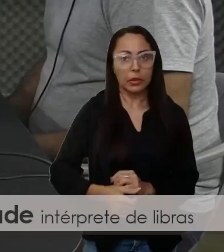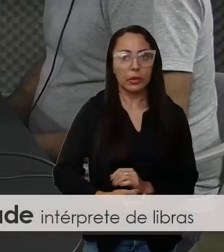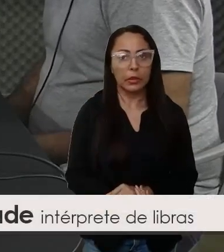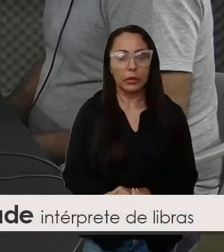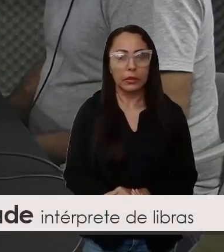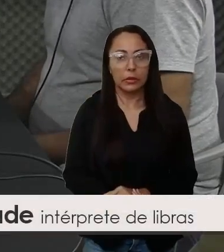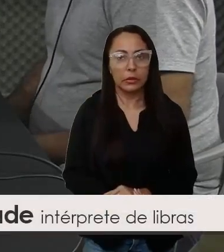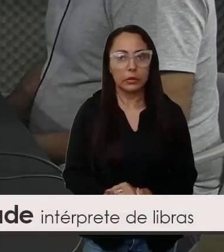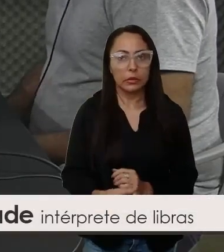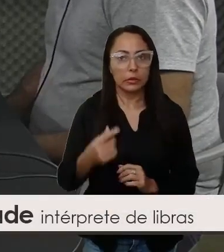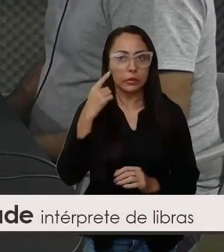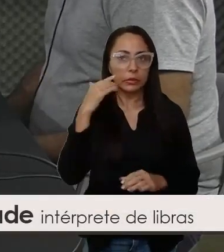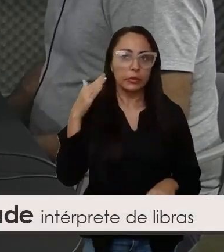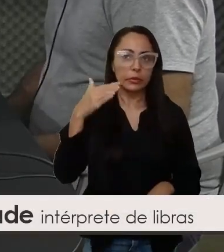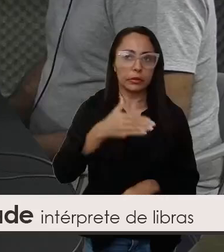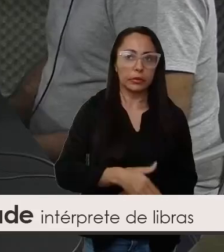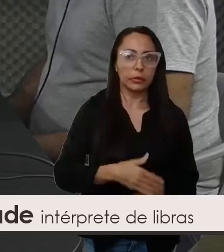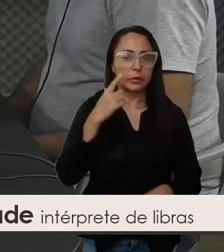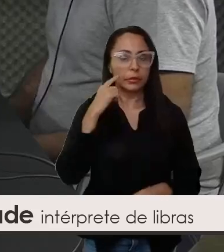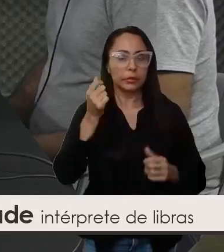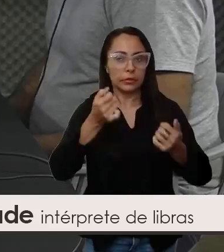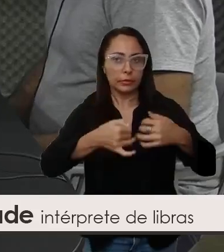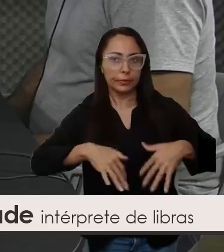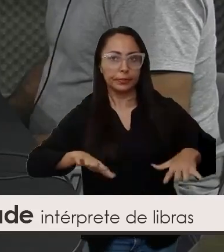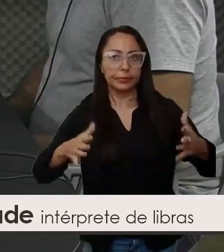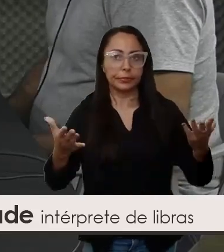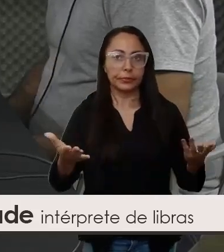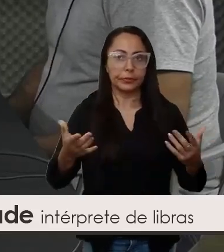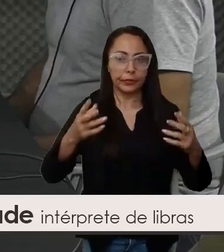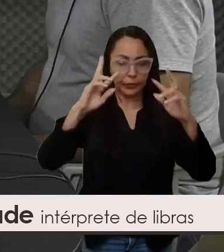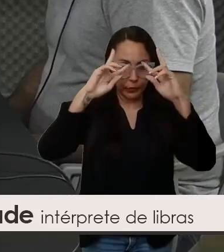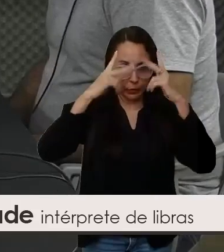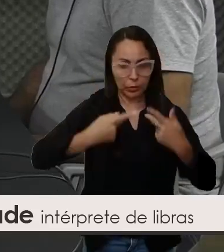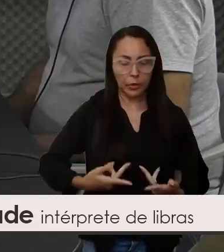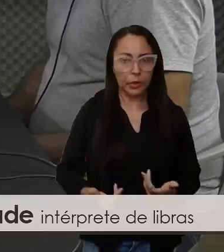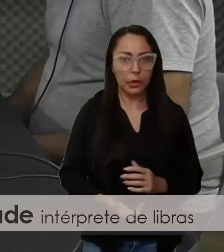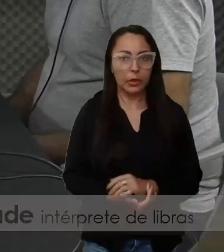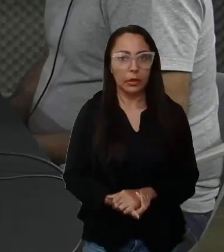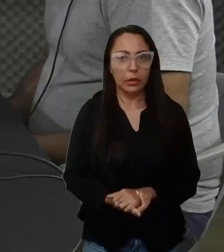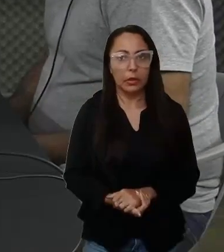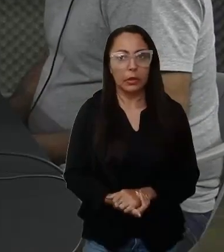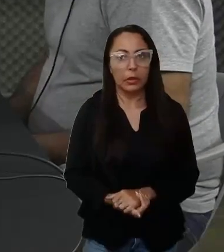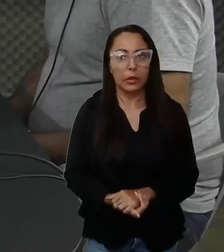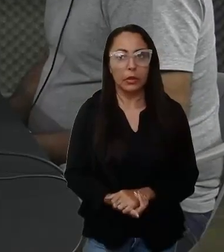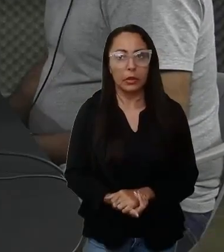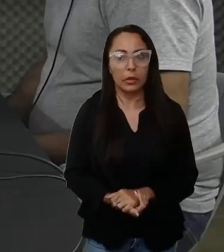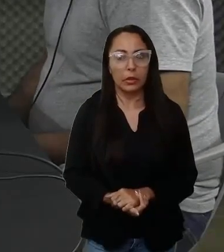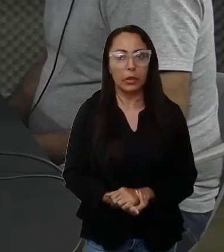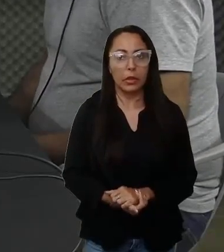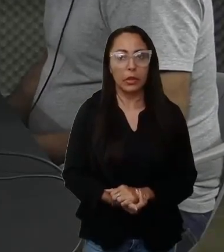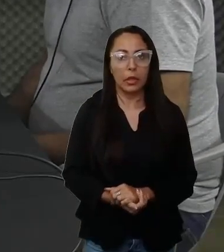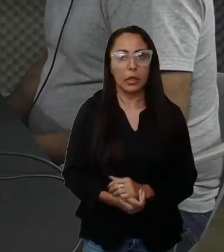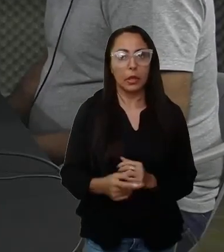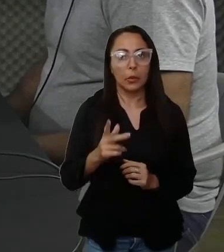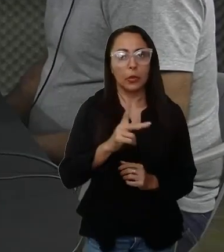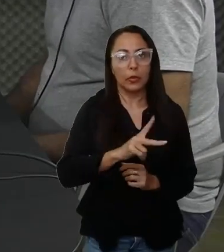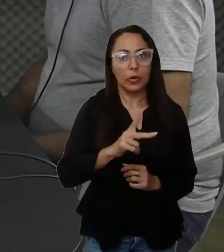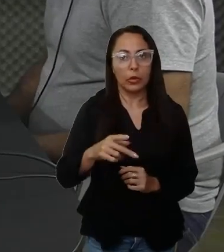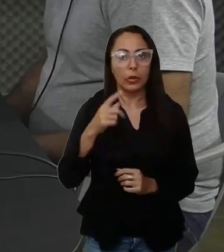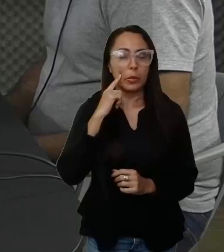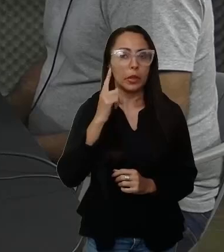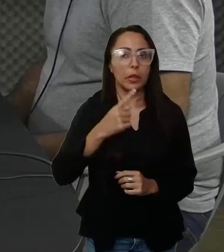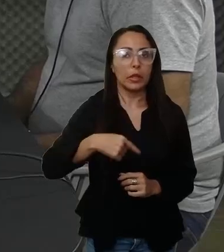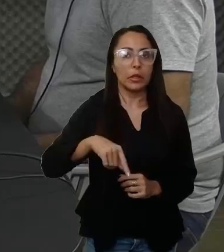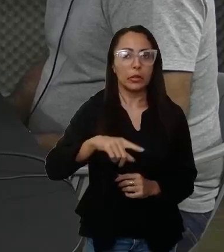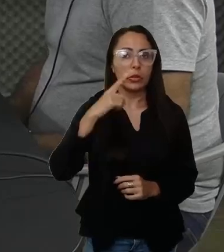uma interferência tanto natural quanto a interferência humana nessas mudanças climáticas. Professor Miranda, para a gente também estar chegando